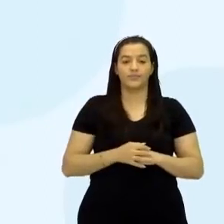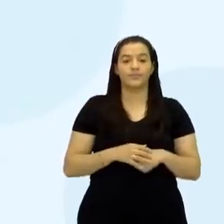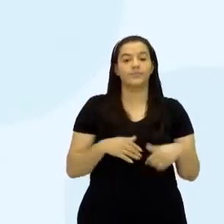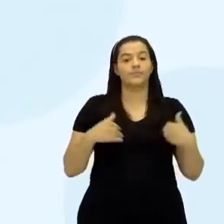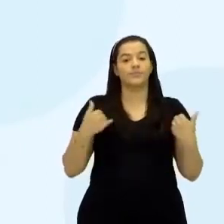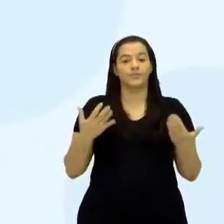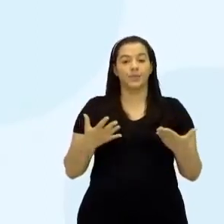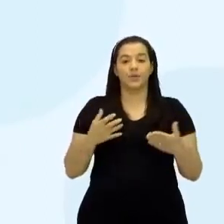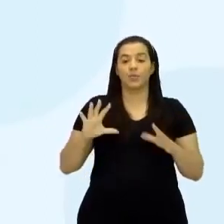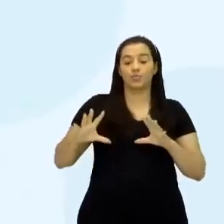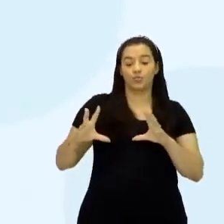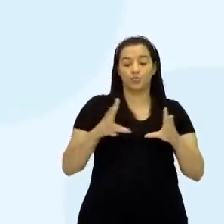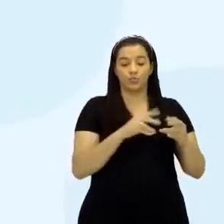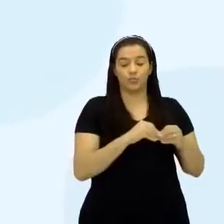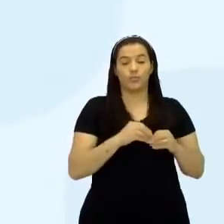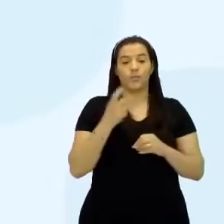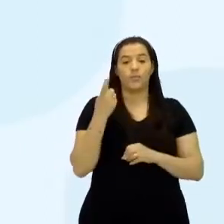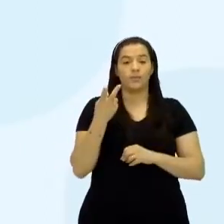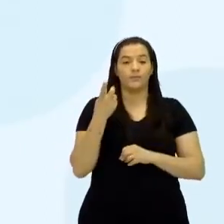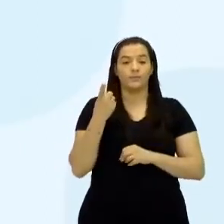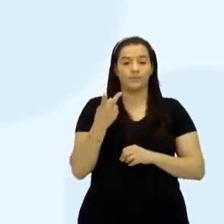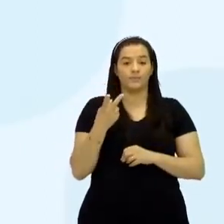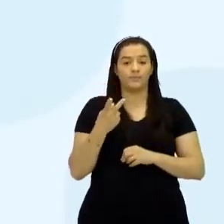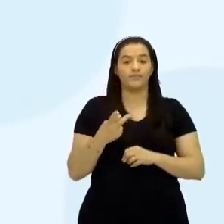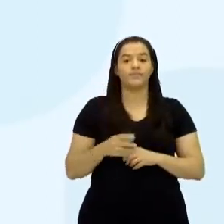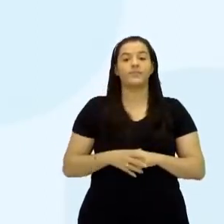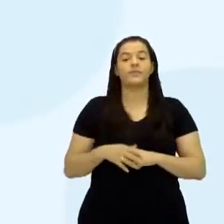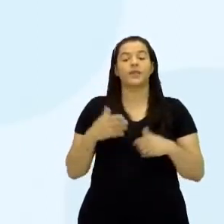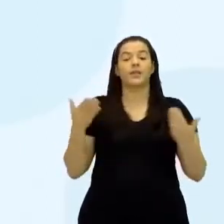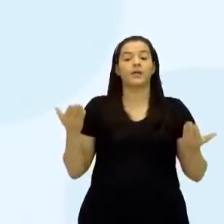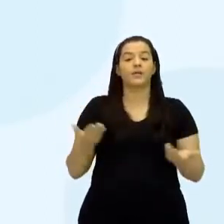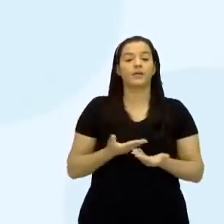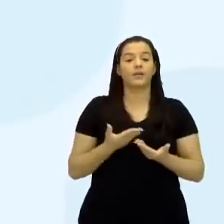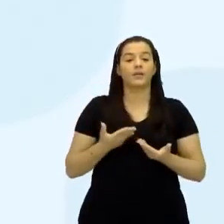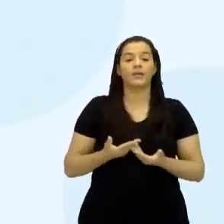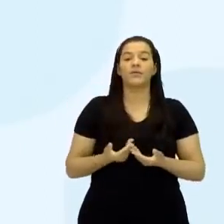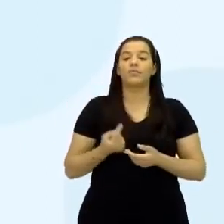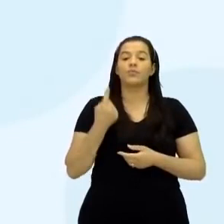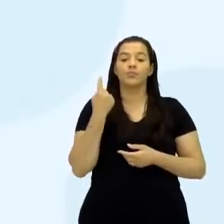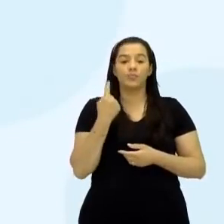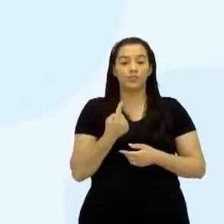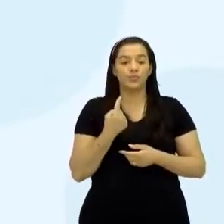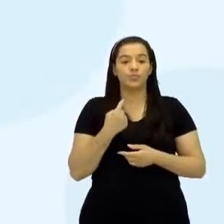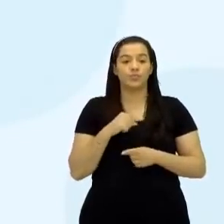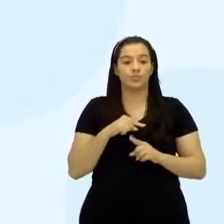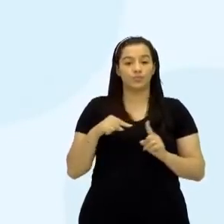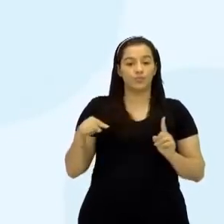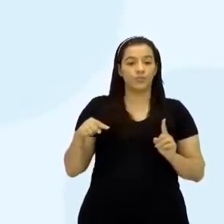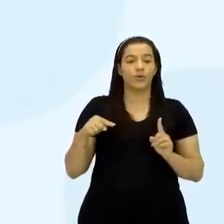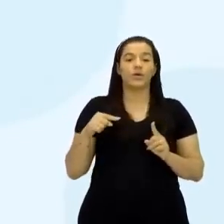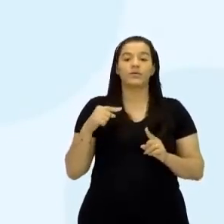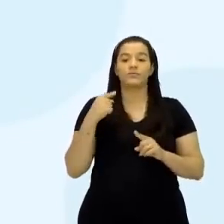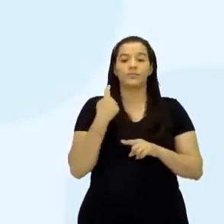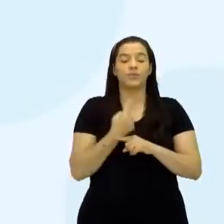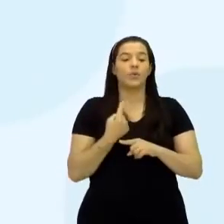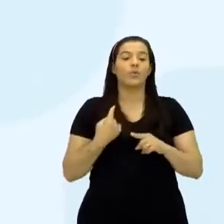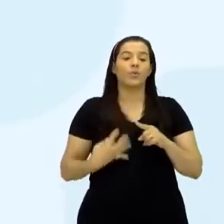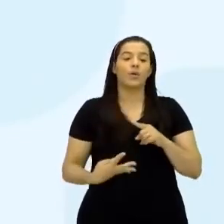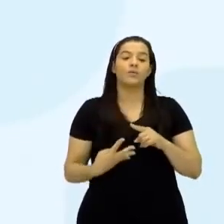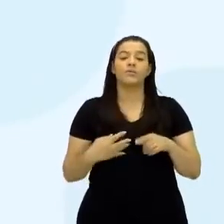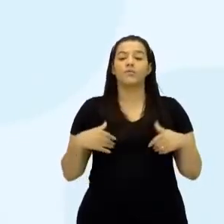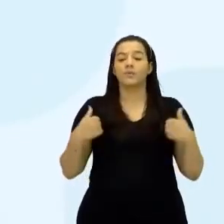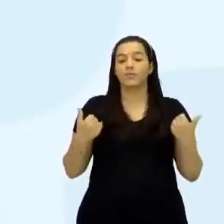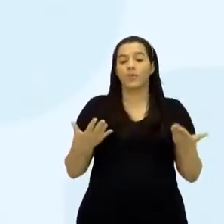todo são 12 maçãs. Como eu quero 1/4, né, como no caso a Laurinha quer 1/4, então quer dizer que eu vou